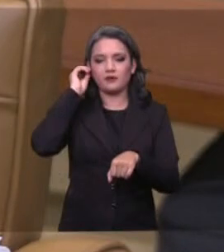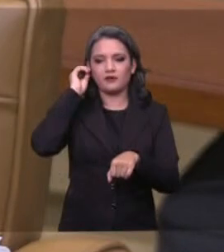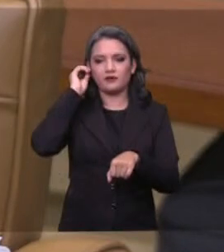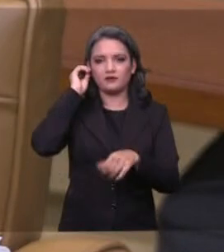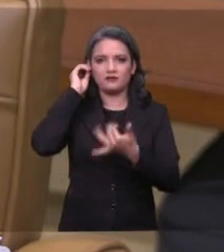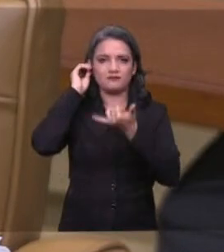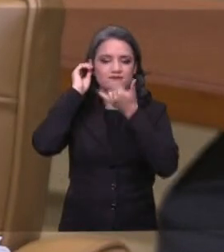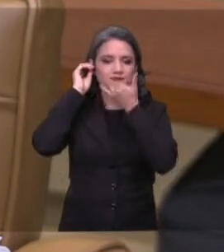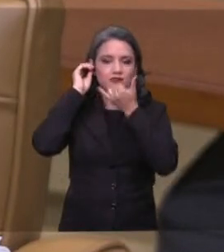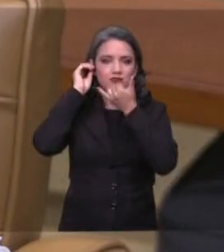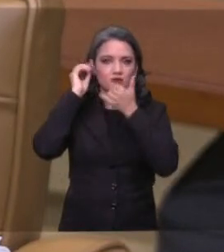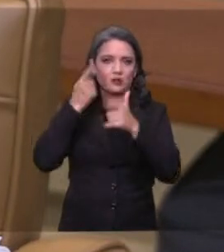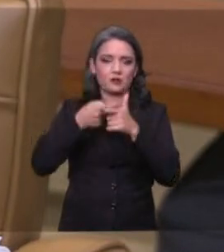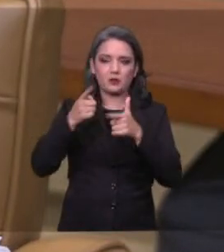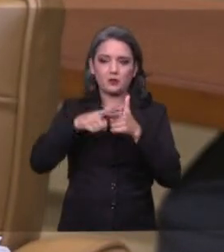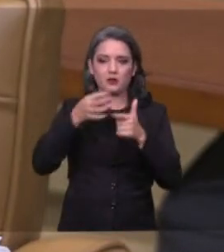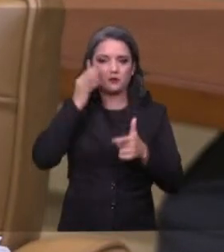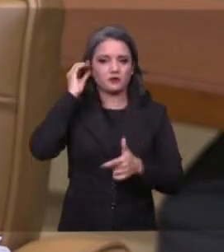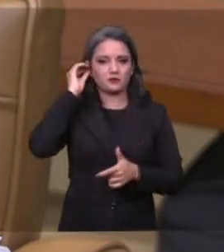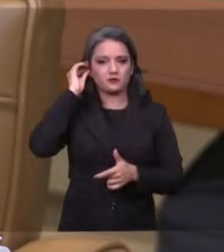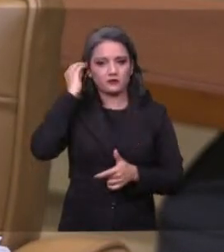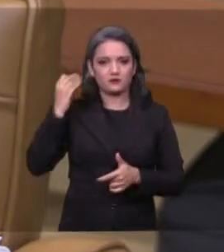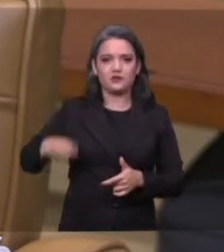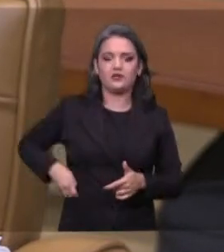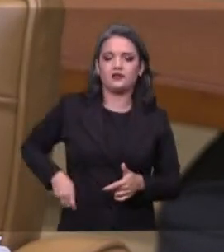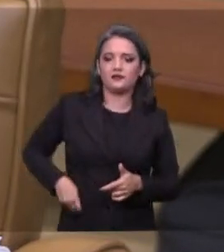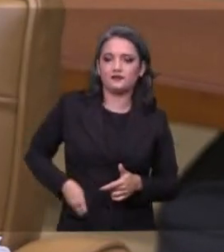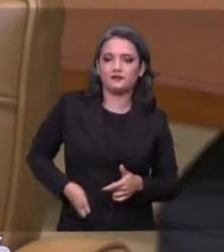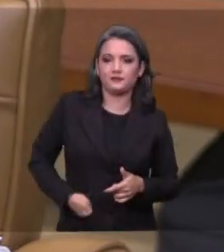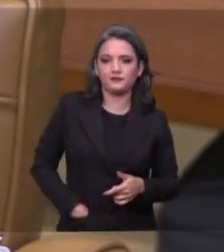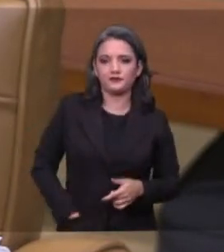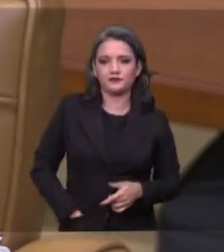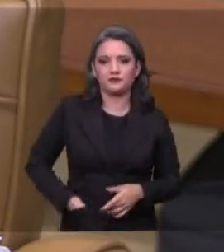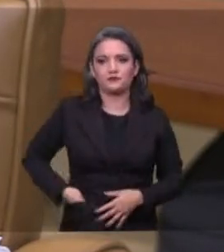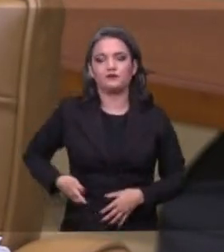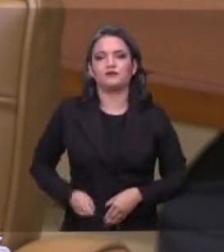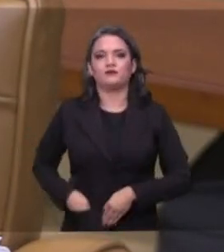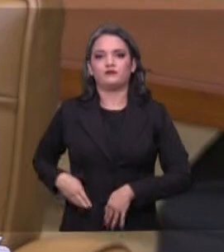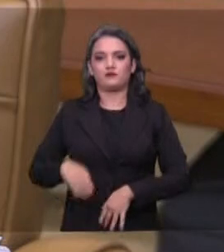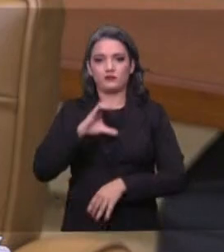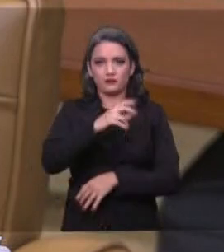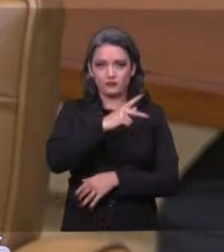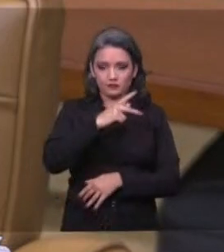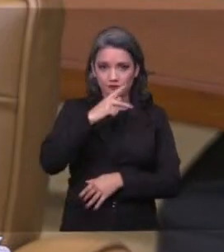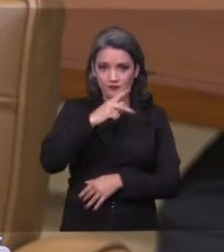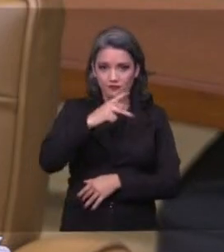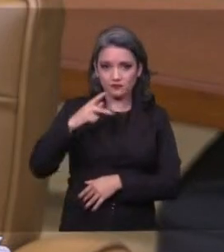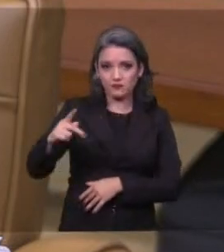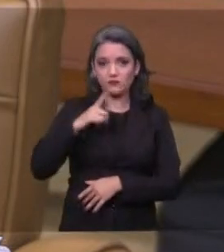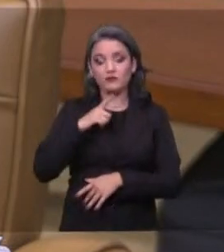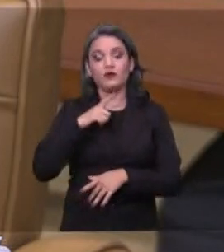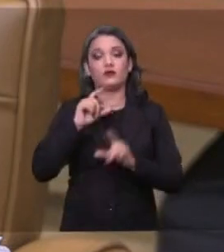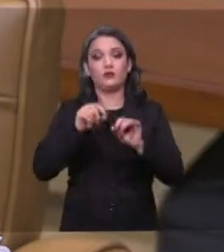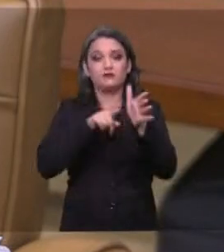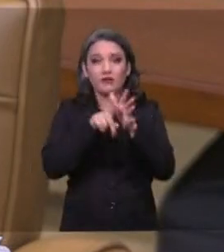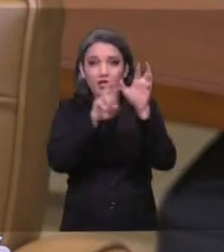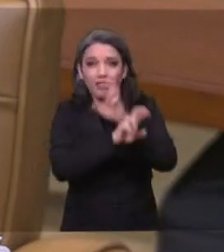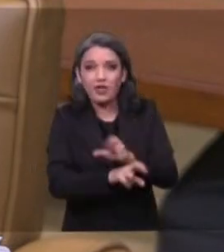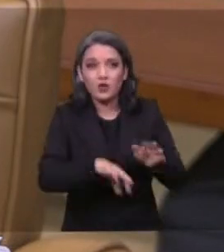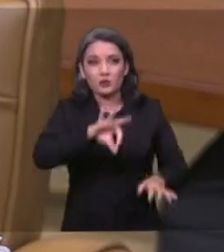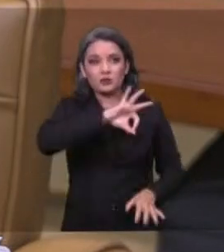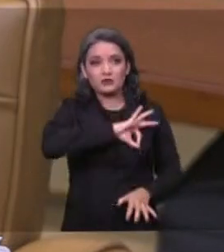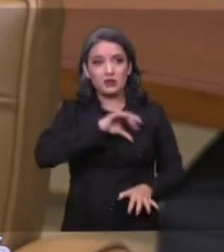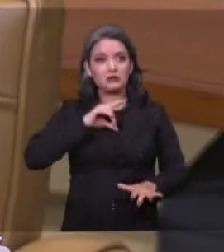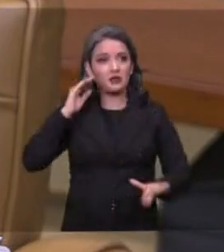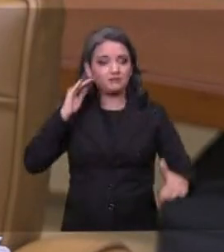Processo prevê que, obrigatoriamente, as peças de informação, o inquérito policial, acompanha a denúncia ou